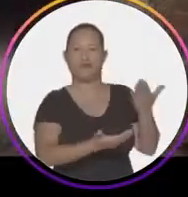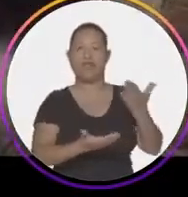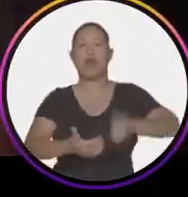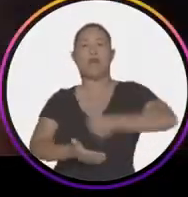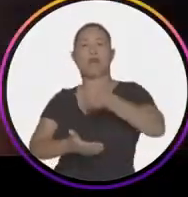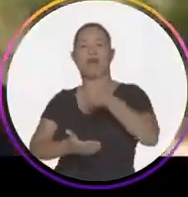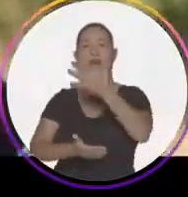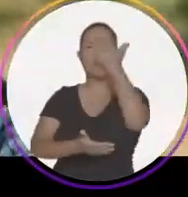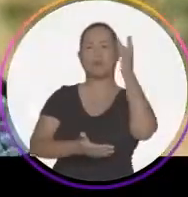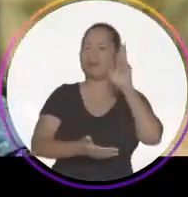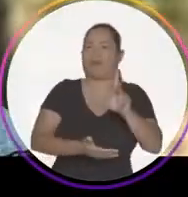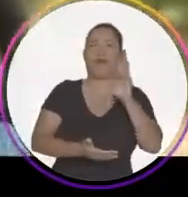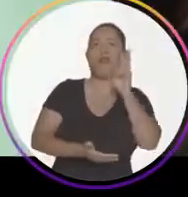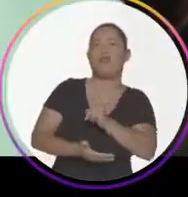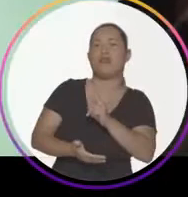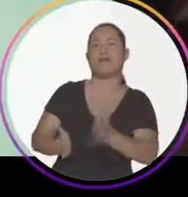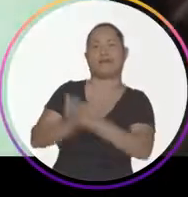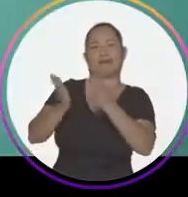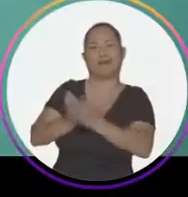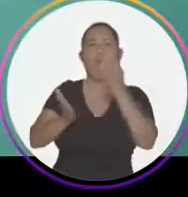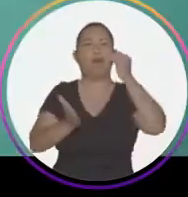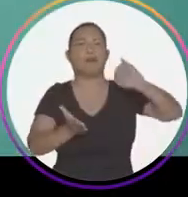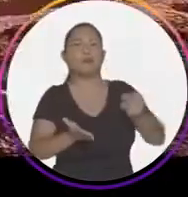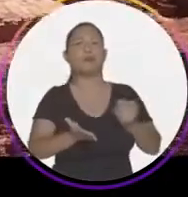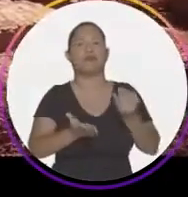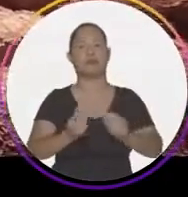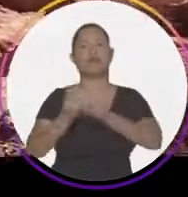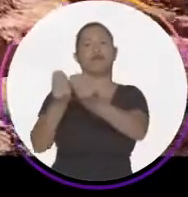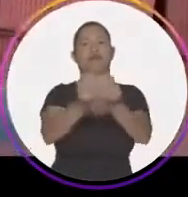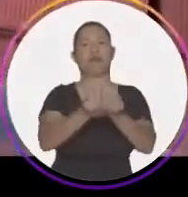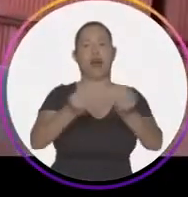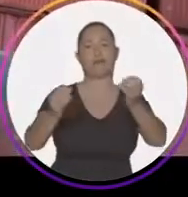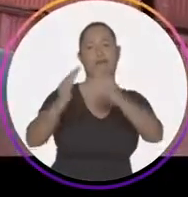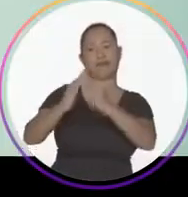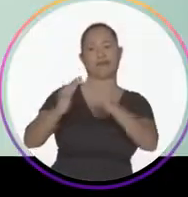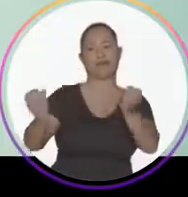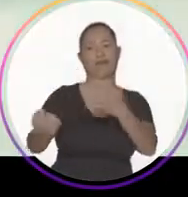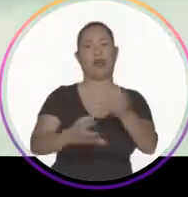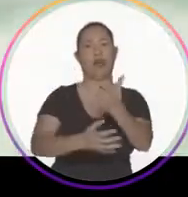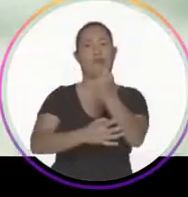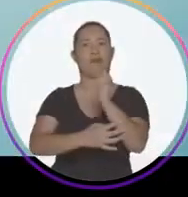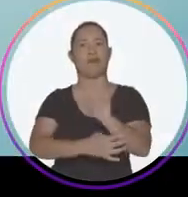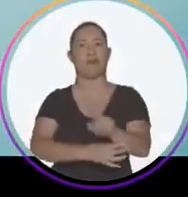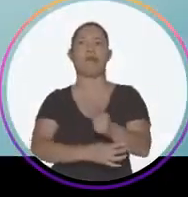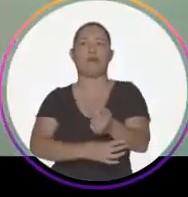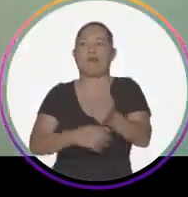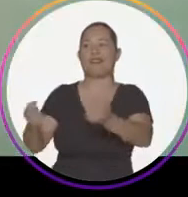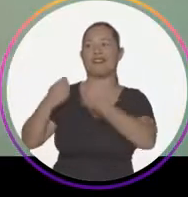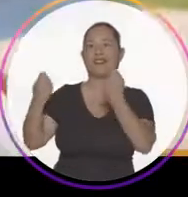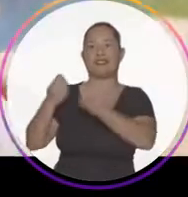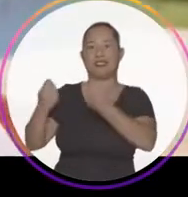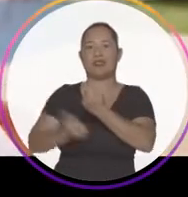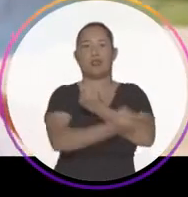história chegando o primeiro nos invisíveis que fica oportunidade de entregar um novo lar para quase 20 mil pessoas